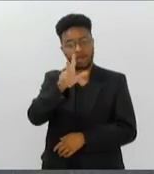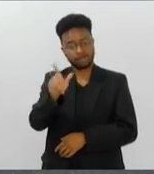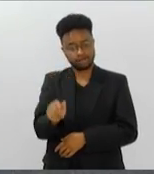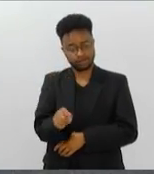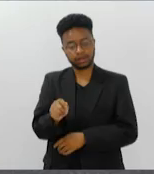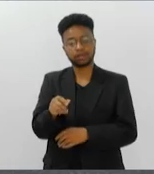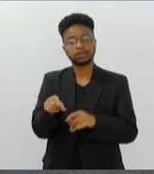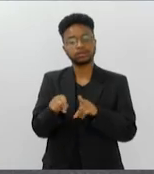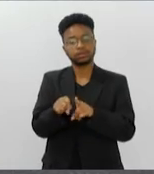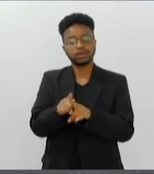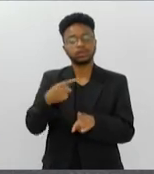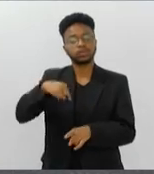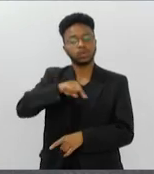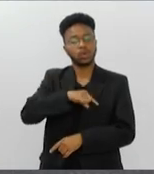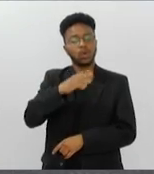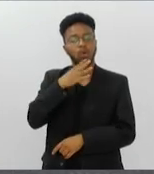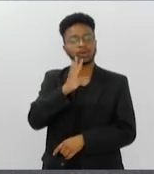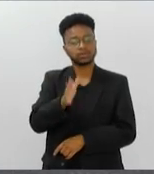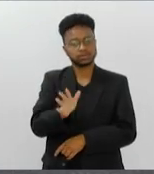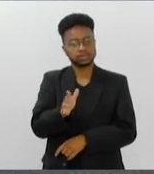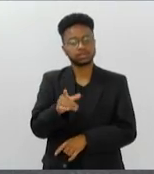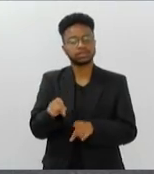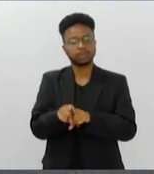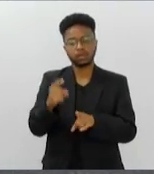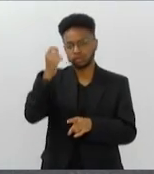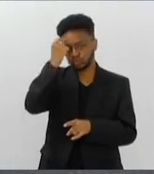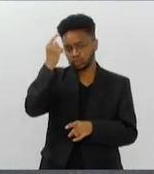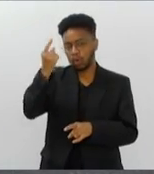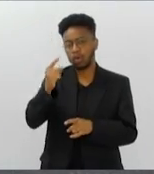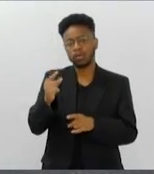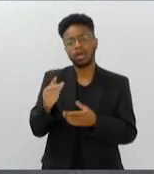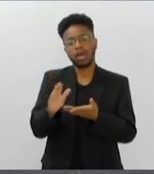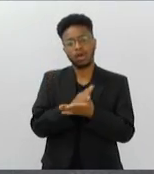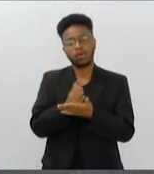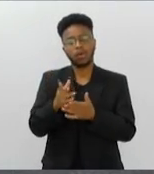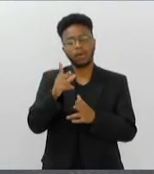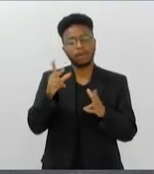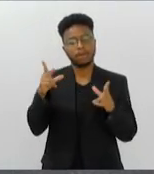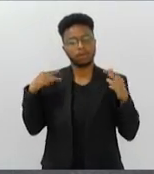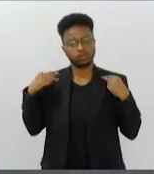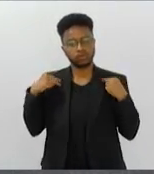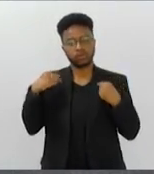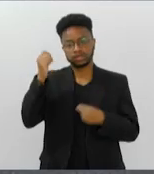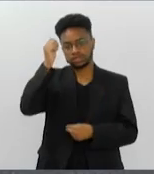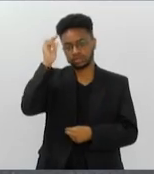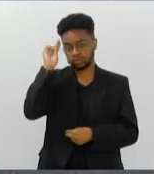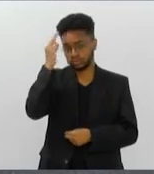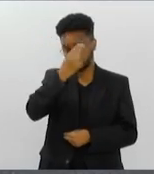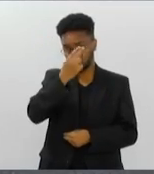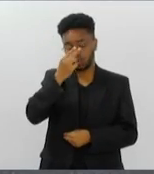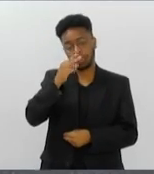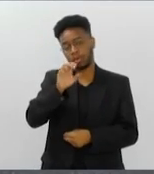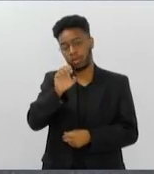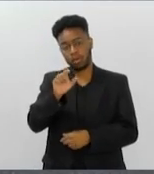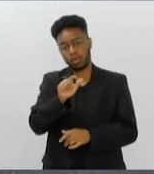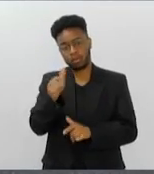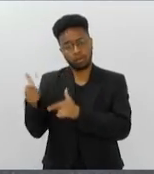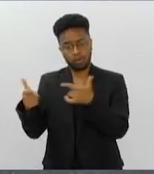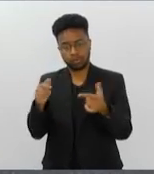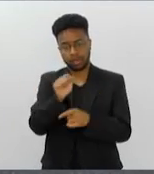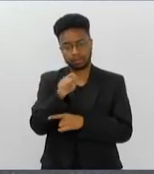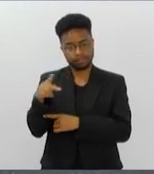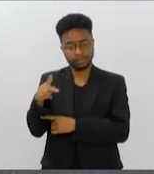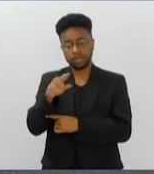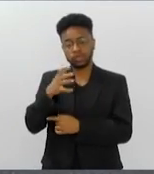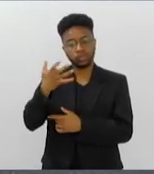africana. Conhecemos também, soubemos de casos de motoristas de aplicativo que se recusam a transportar passageiros que estão